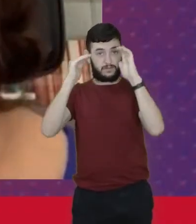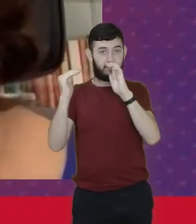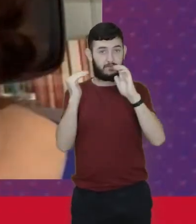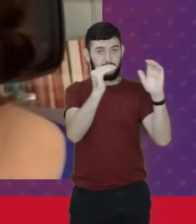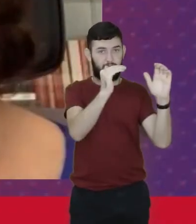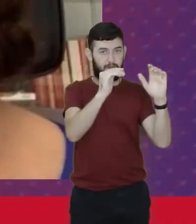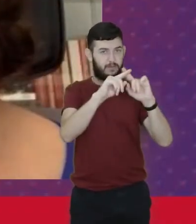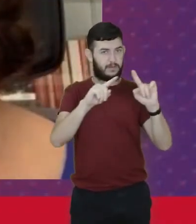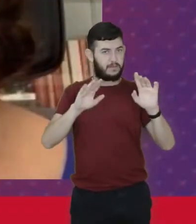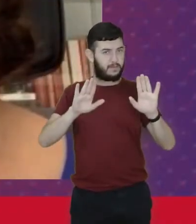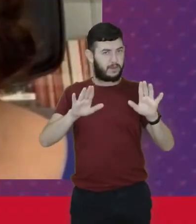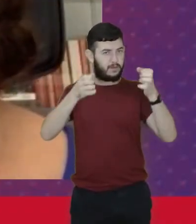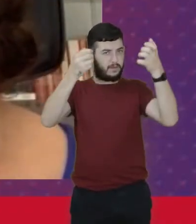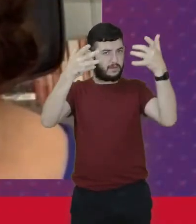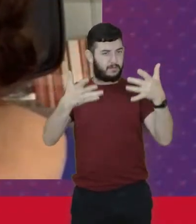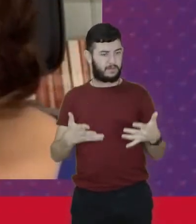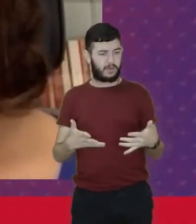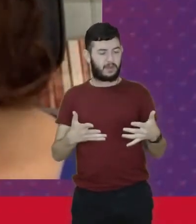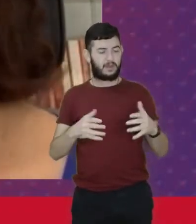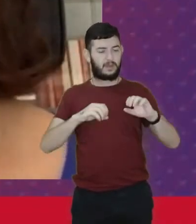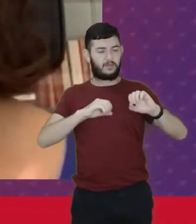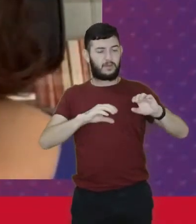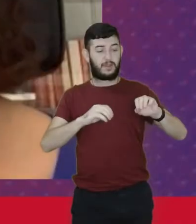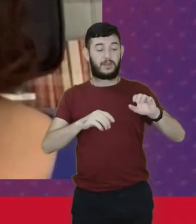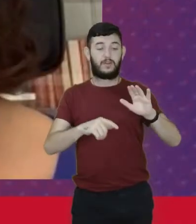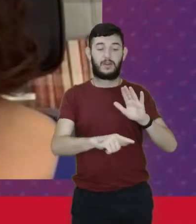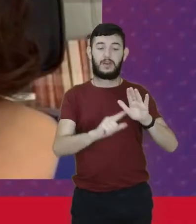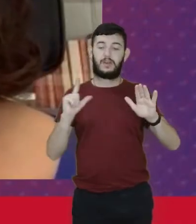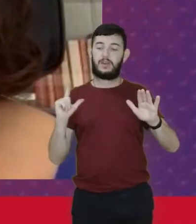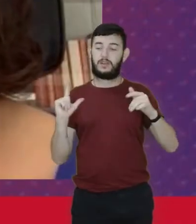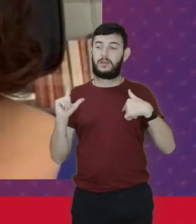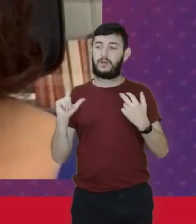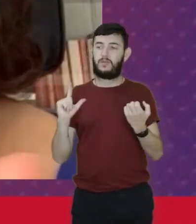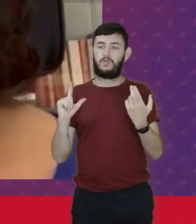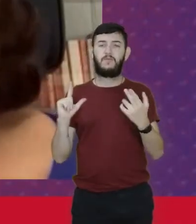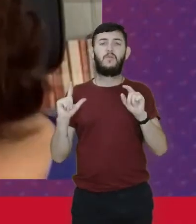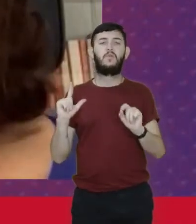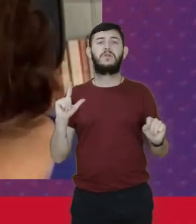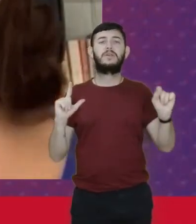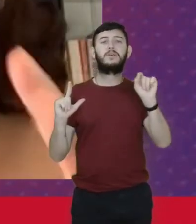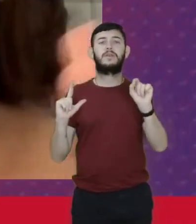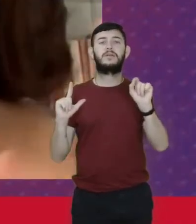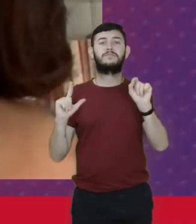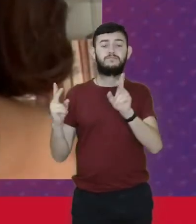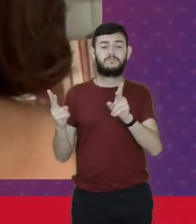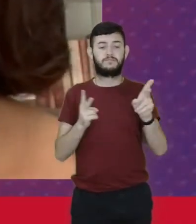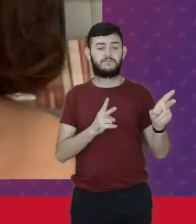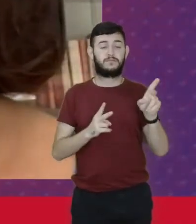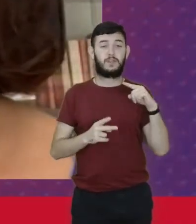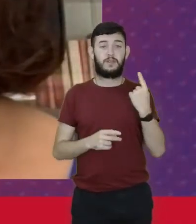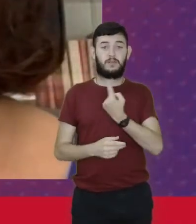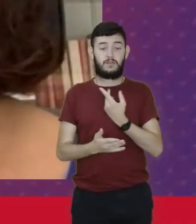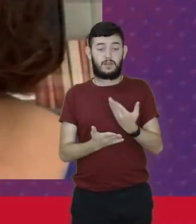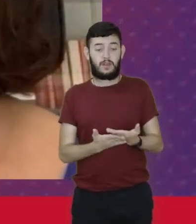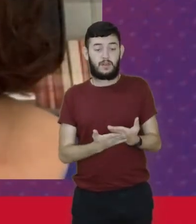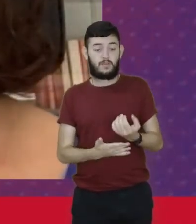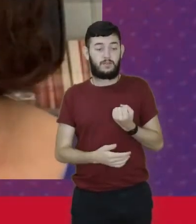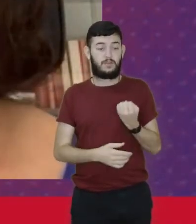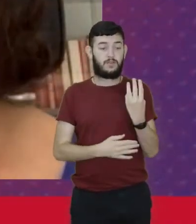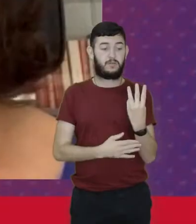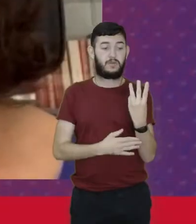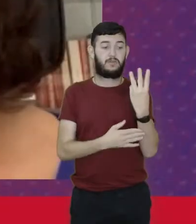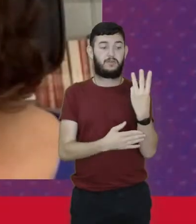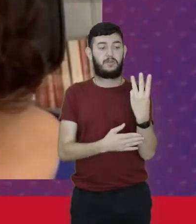educação propriamente dita, eu quero retomar com vocês, dando continuidade à nossa terceira aula,